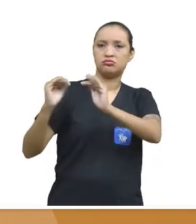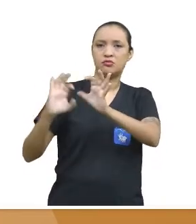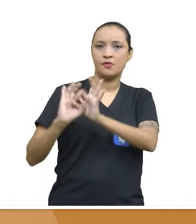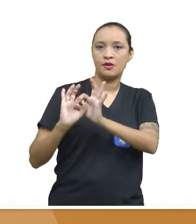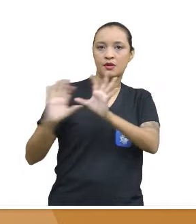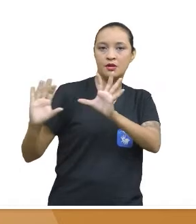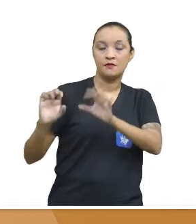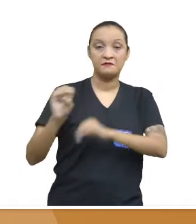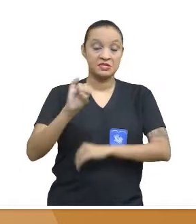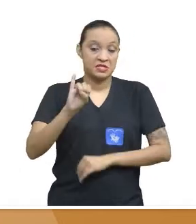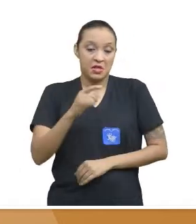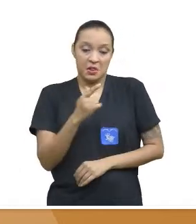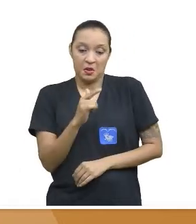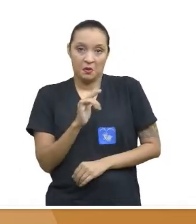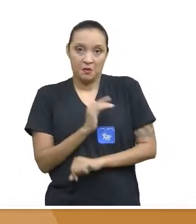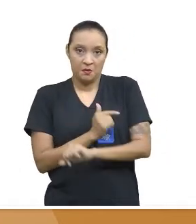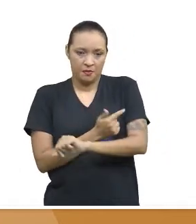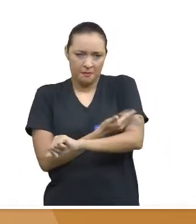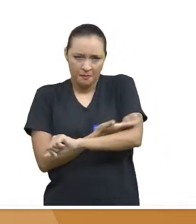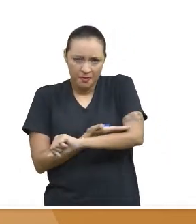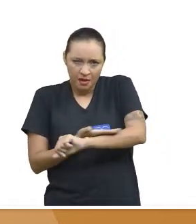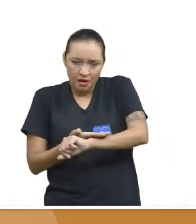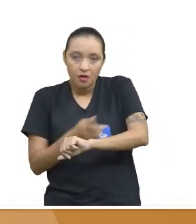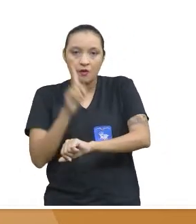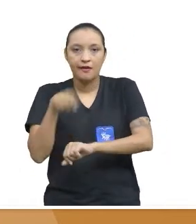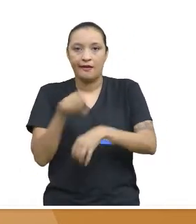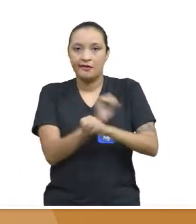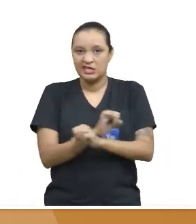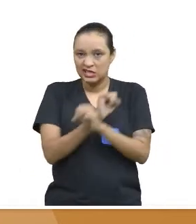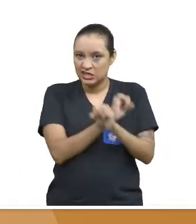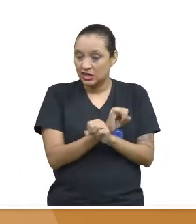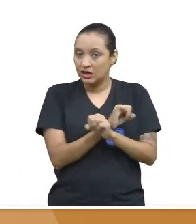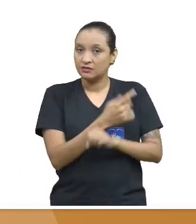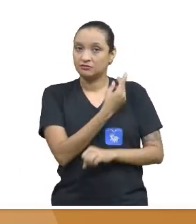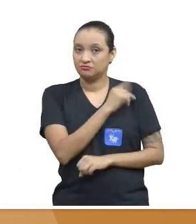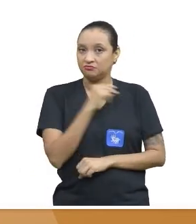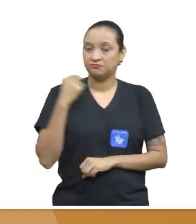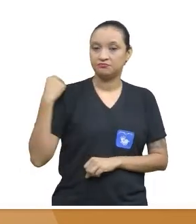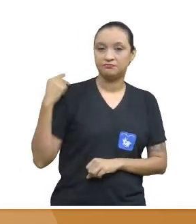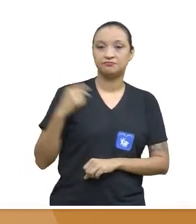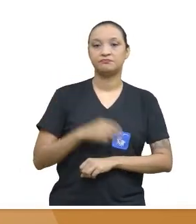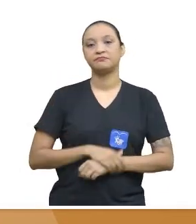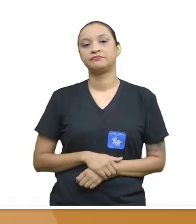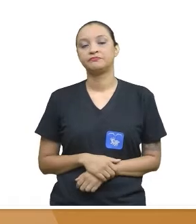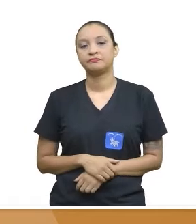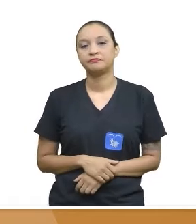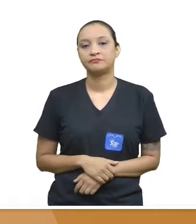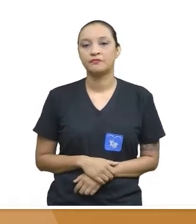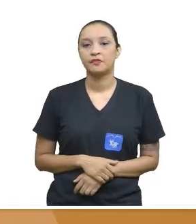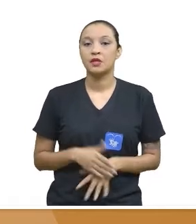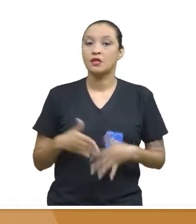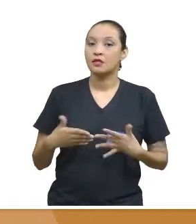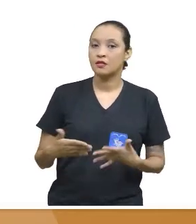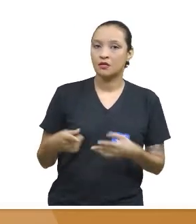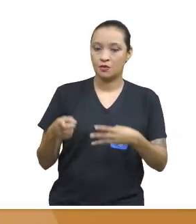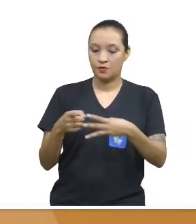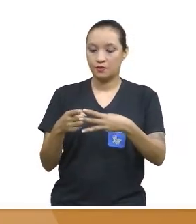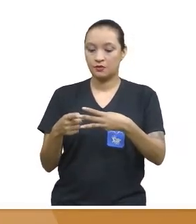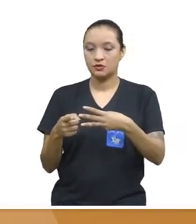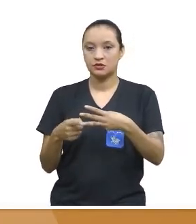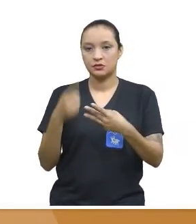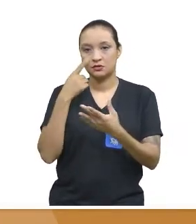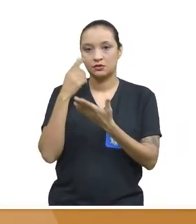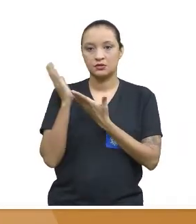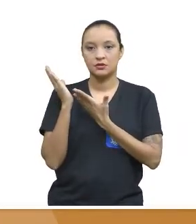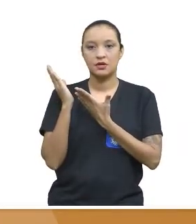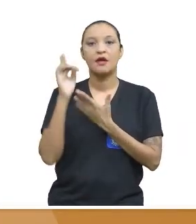quem não é branco é sujeito à escravidão. Então, chapetones, crioulos, mestiços e índios são os membros